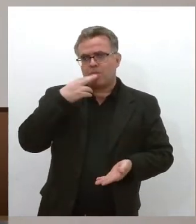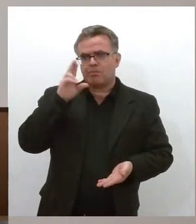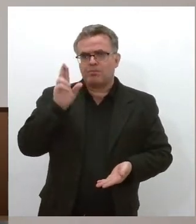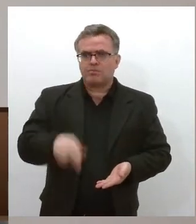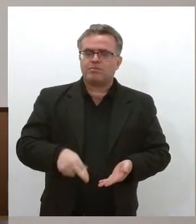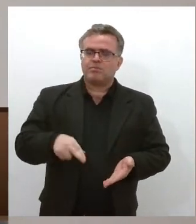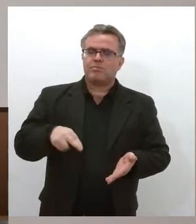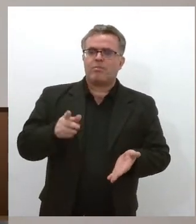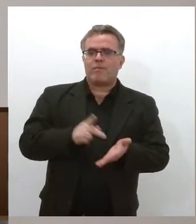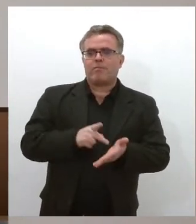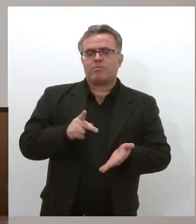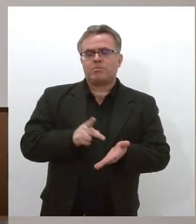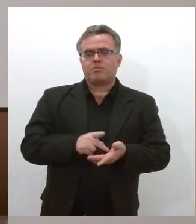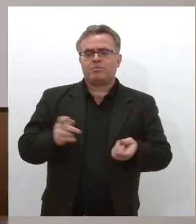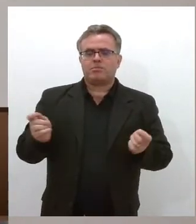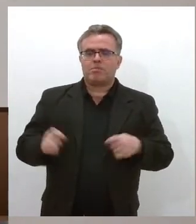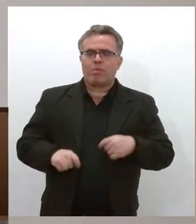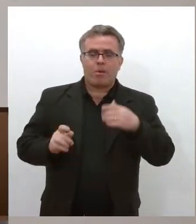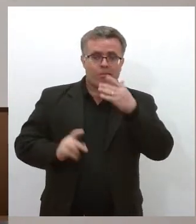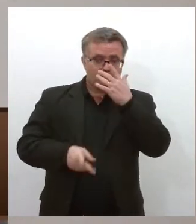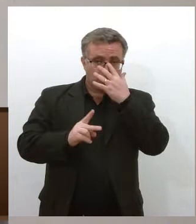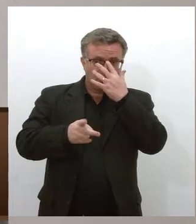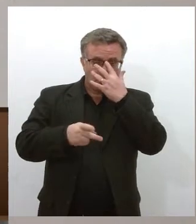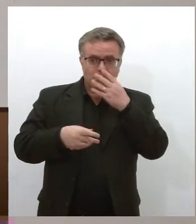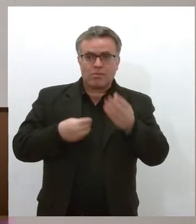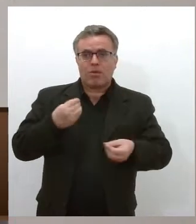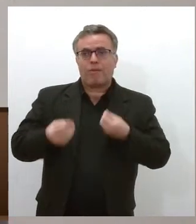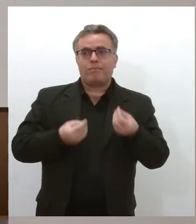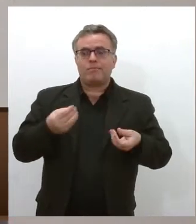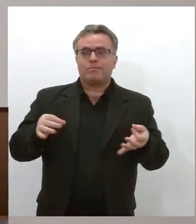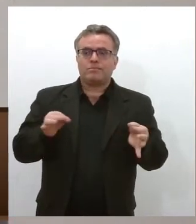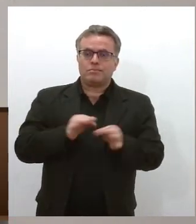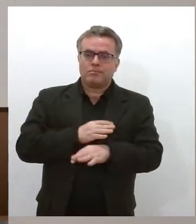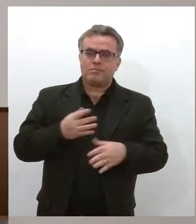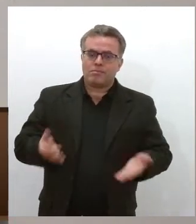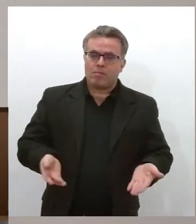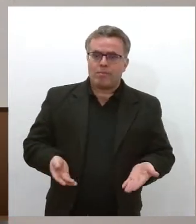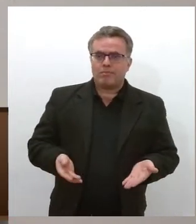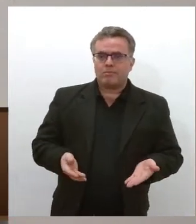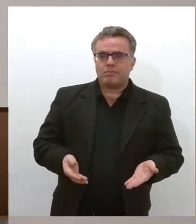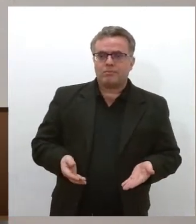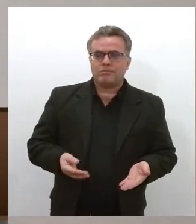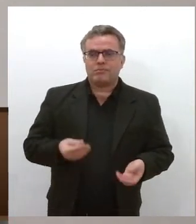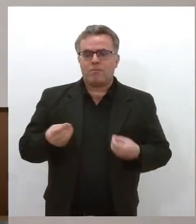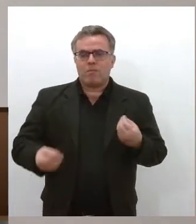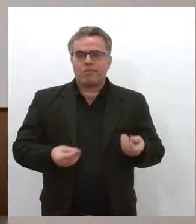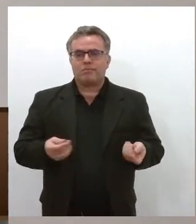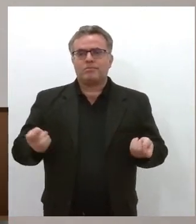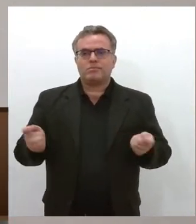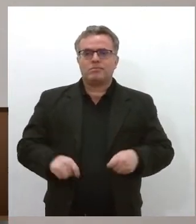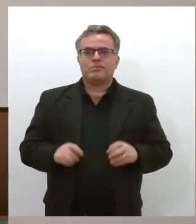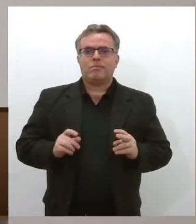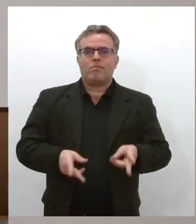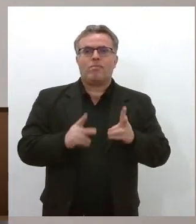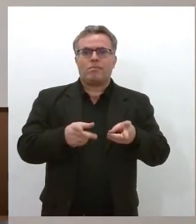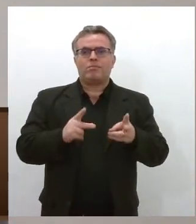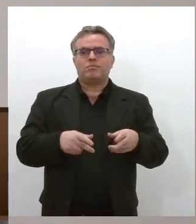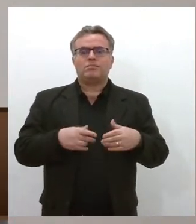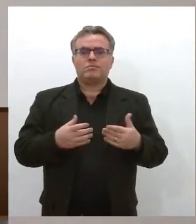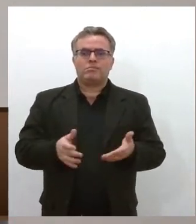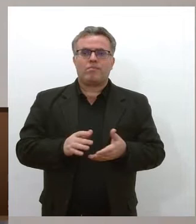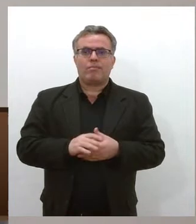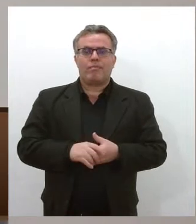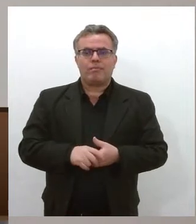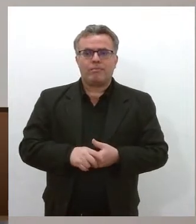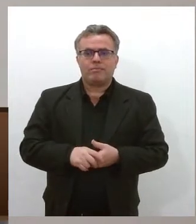são mais eficientes do ponto de vista de atender na ponta a população. Então, por isso é tão importante que as